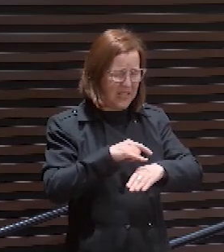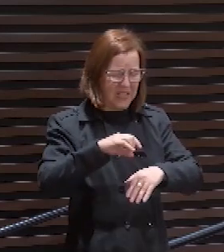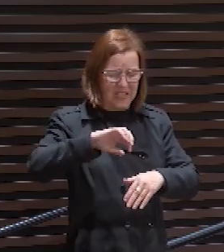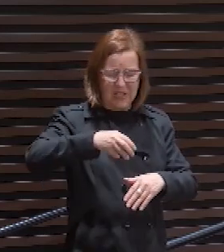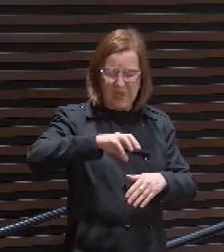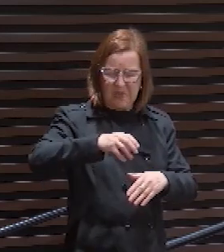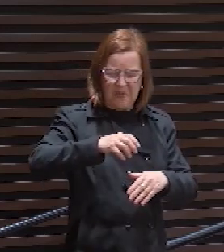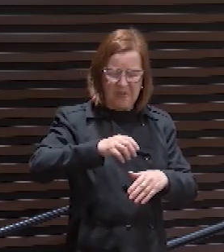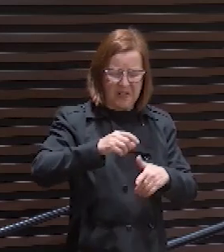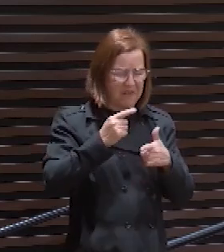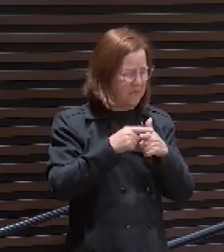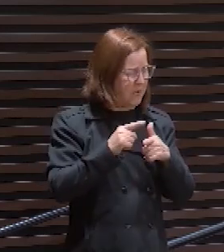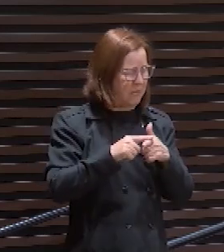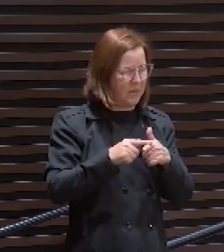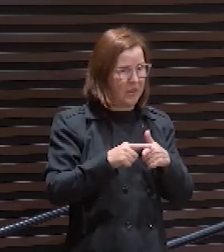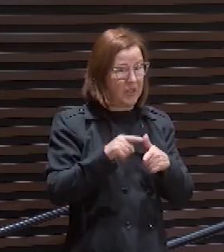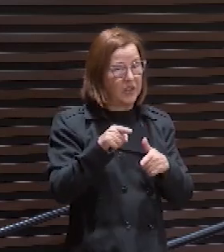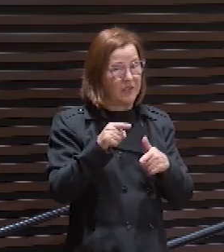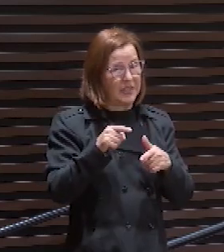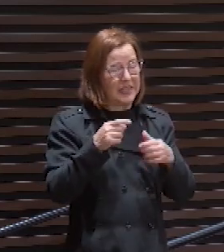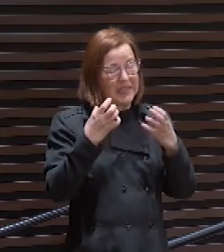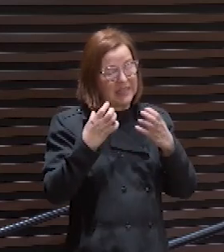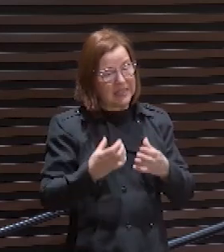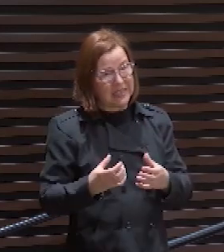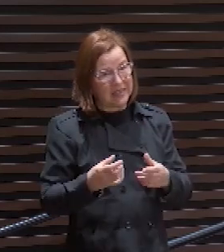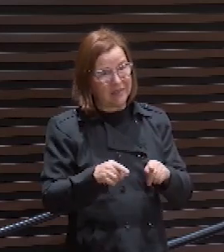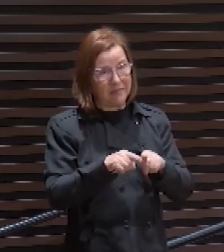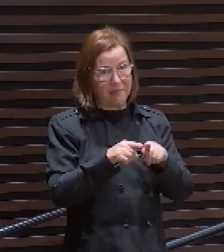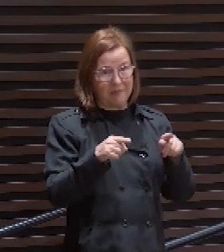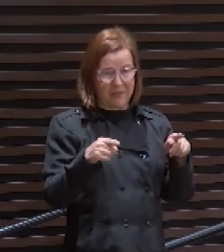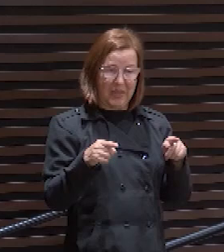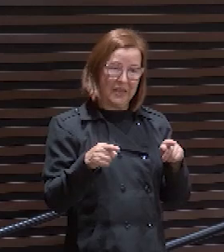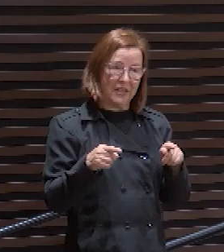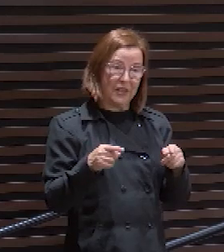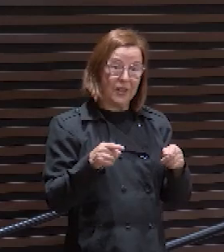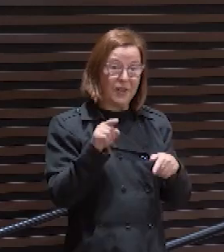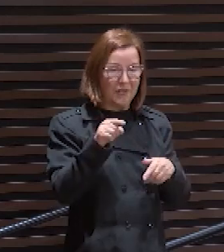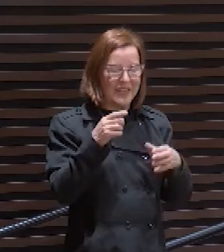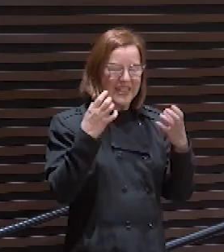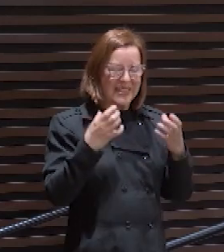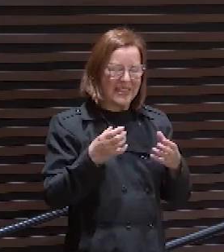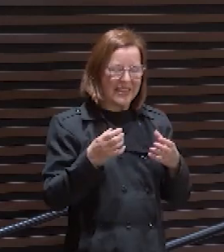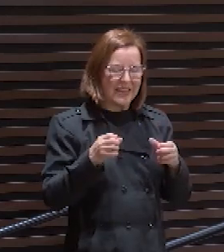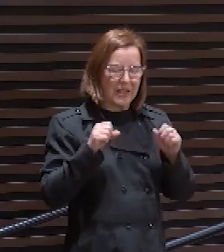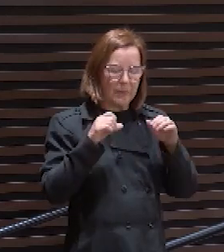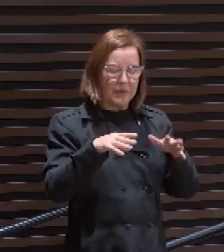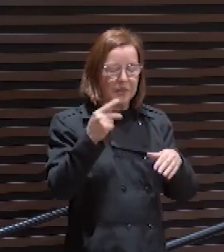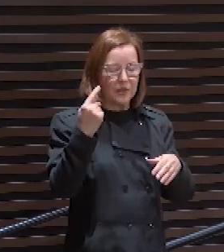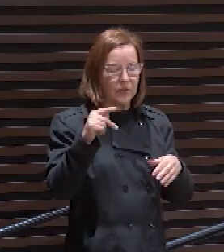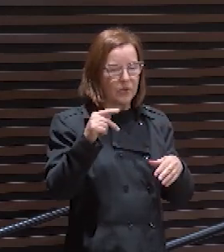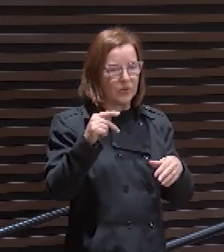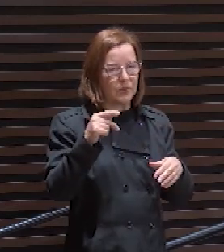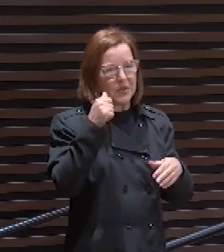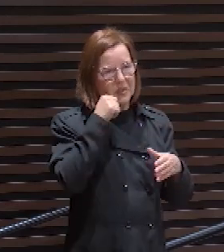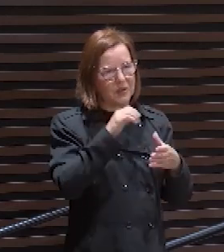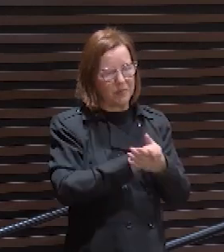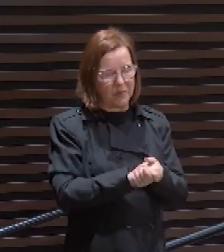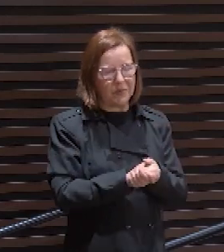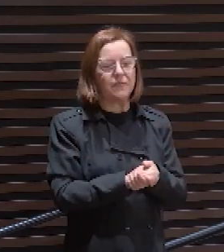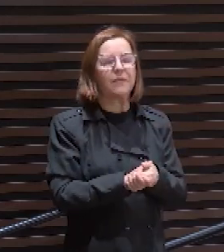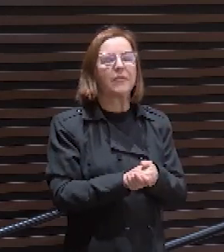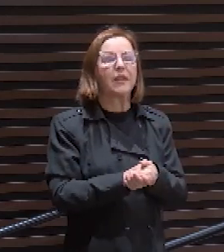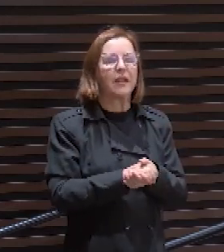está tão cansado, mas você ama Jesus e você quer abençoar a sua esposa. E você vai lá e você faz